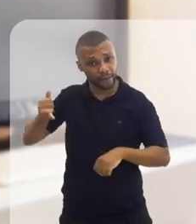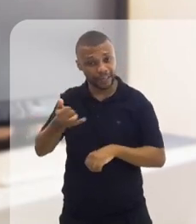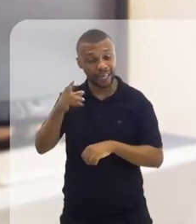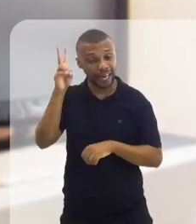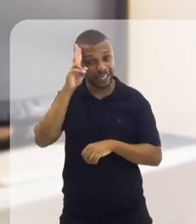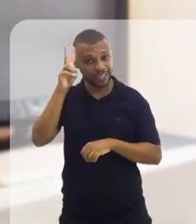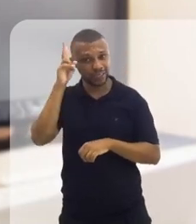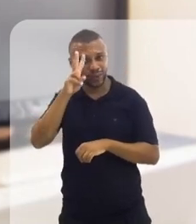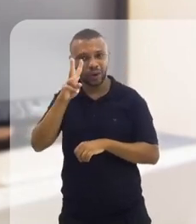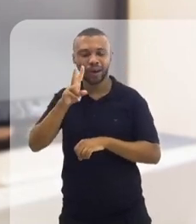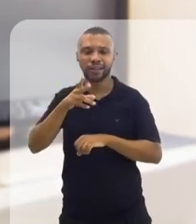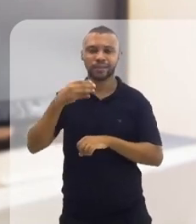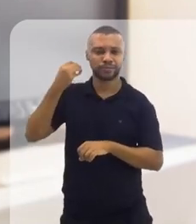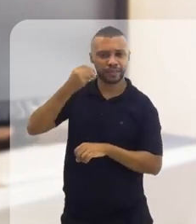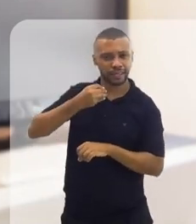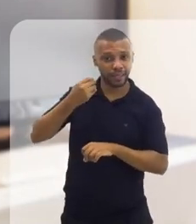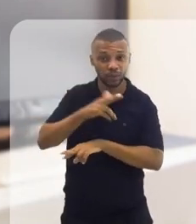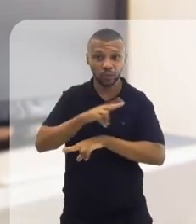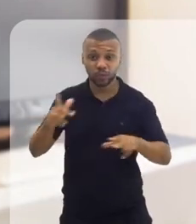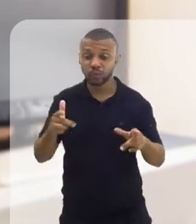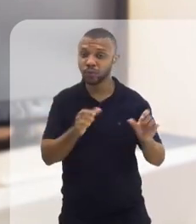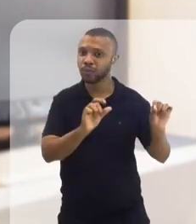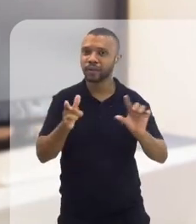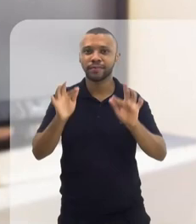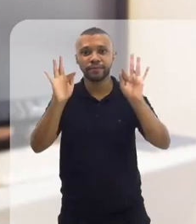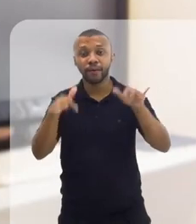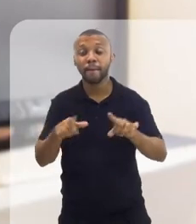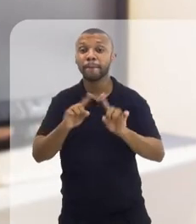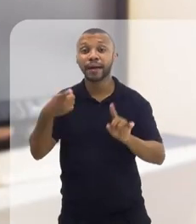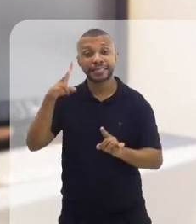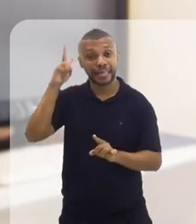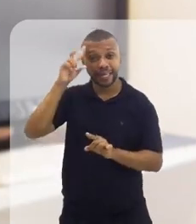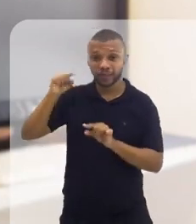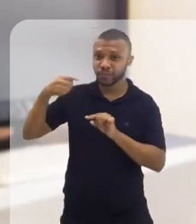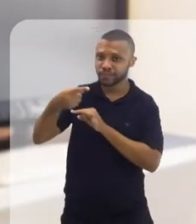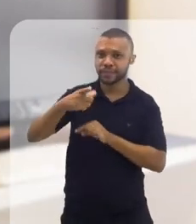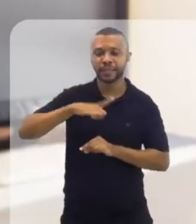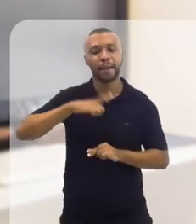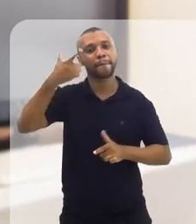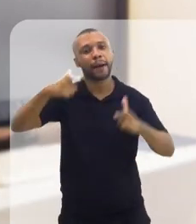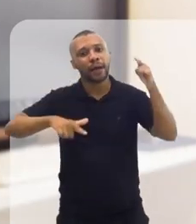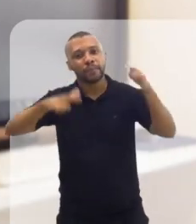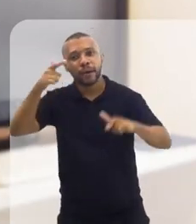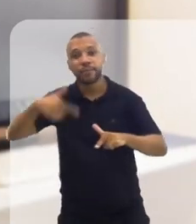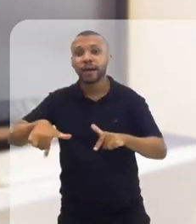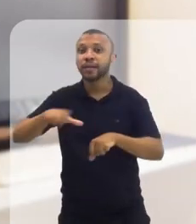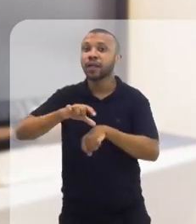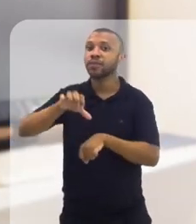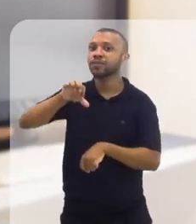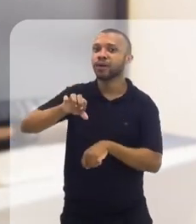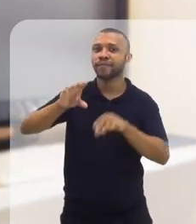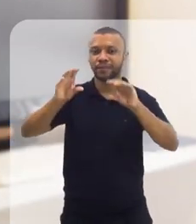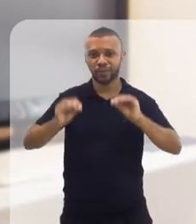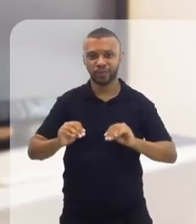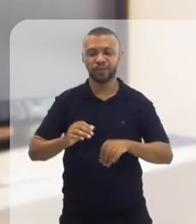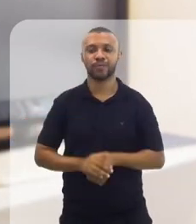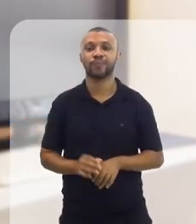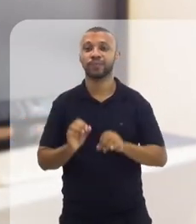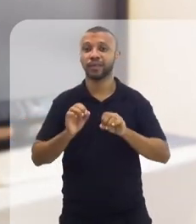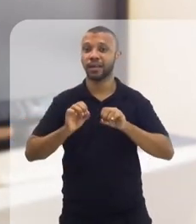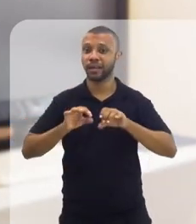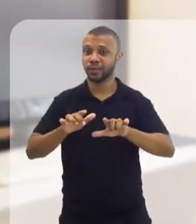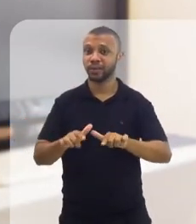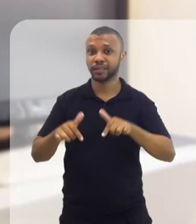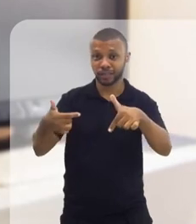tá com a gente aqui compartilhando histórias. O nosso programa termina agora, mas na segunda-feira que vem tem muito mais às 9 horas